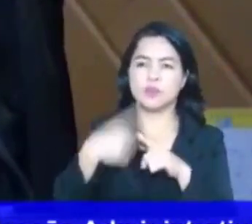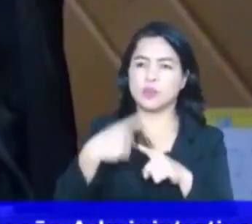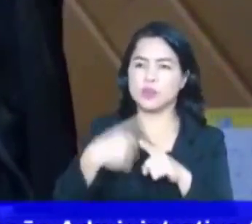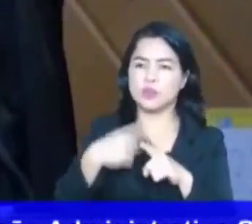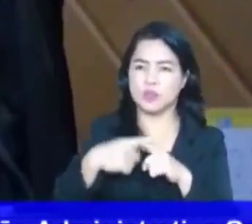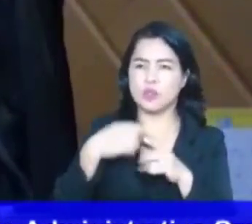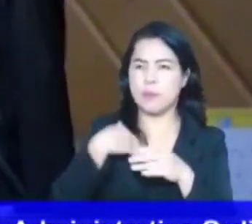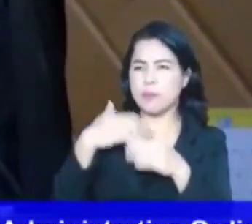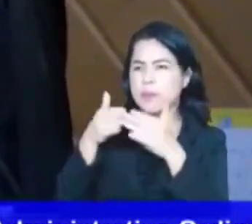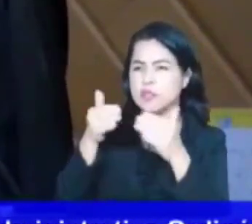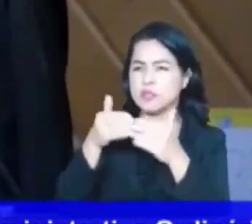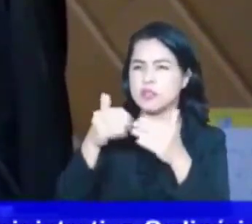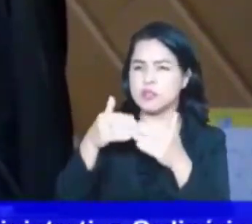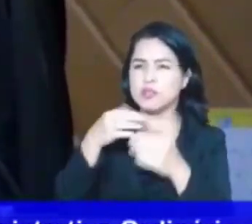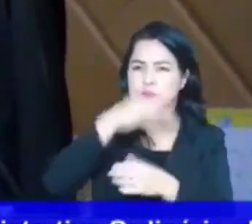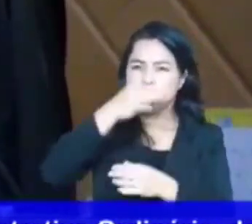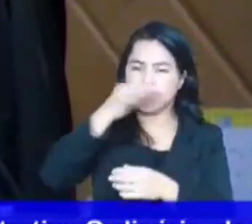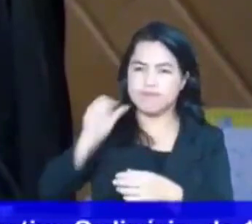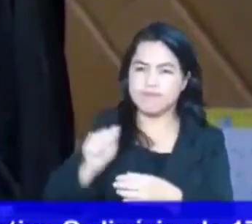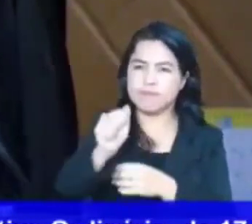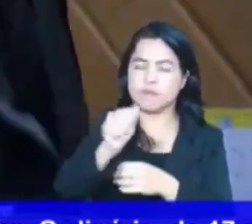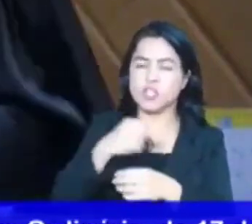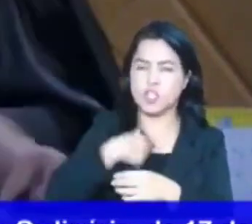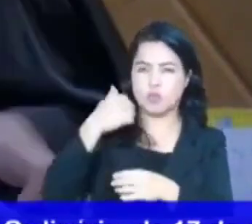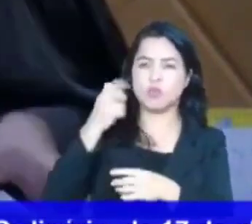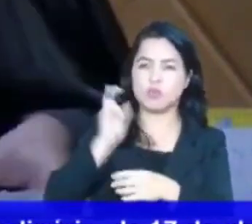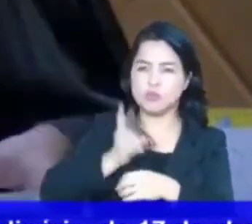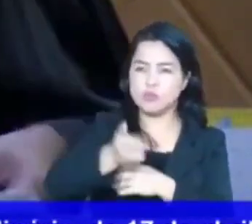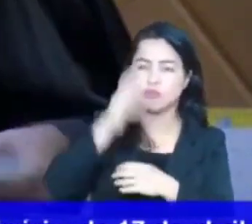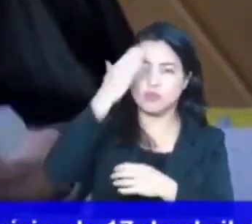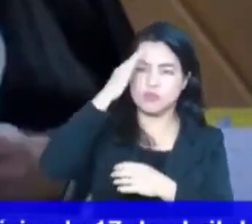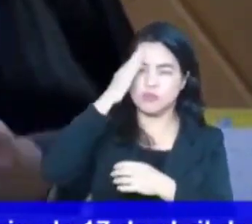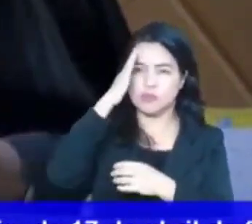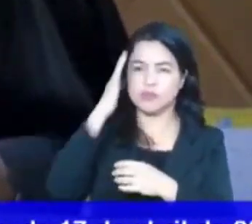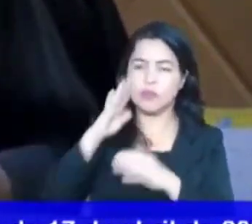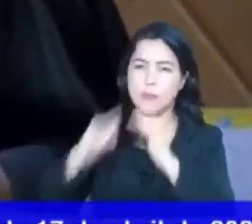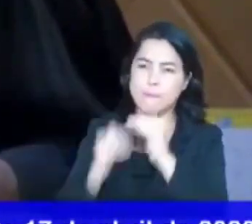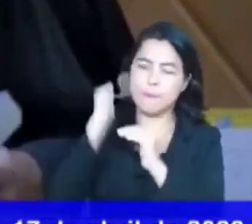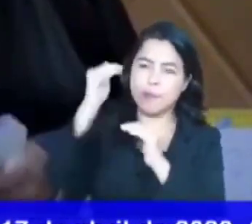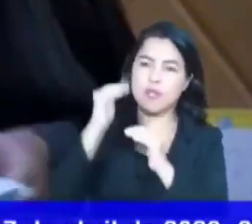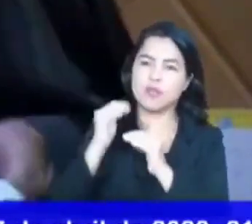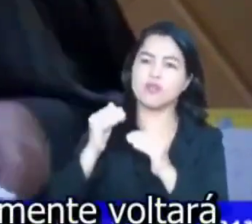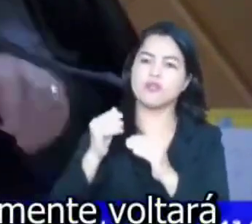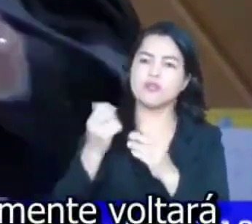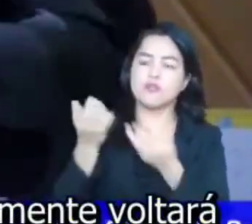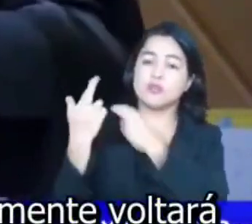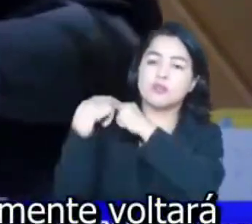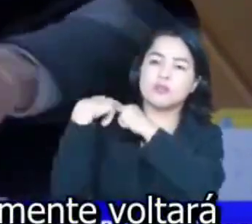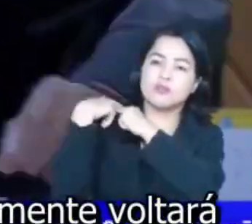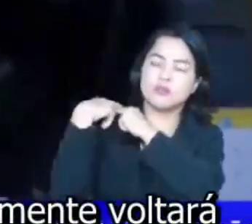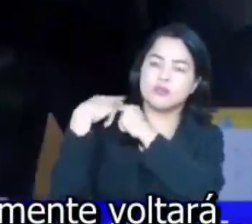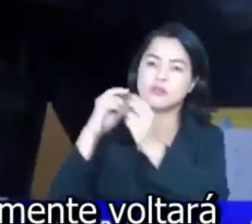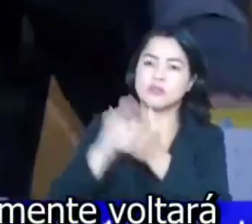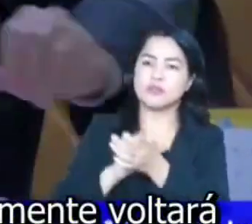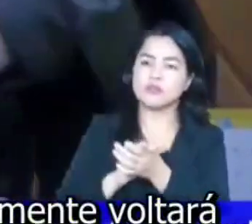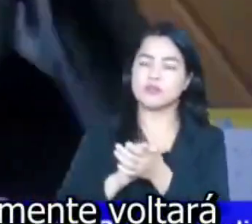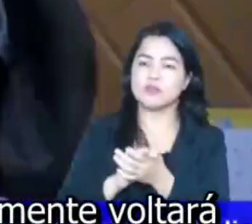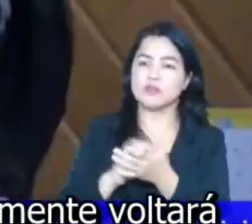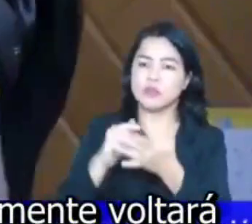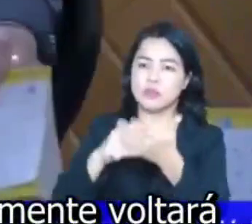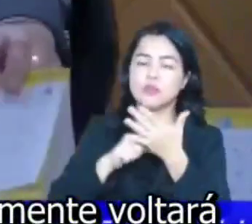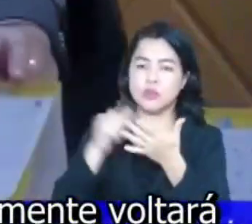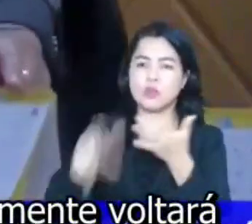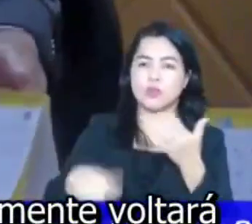porque entendia que o tema, e assim continuo entendendo, é da mais alta relevância e me parece